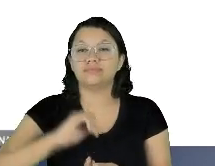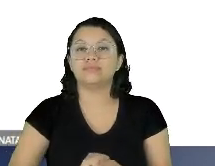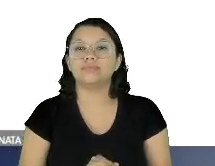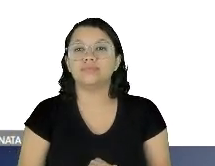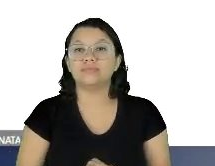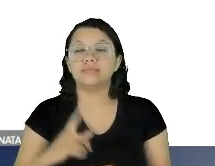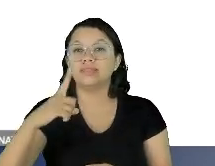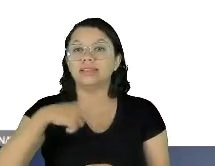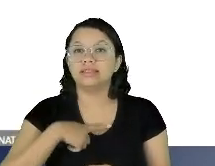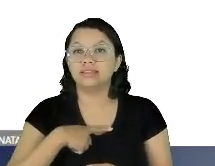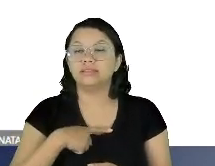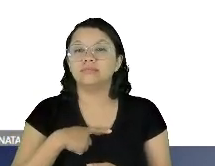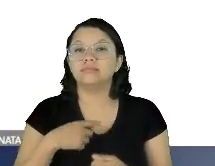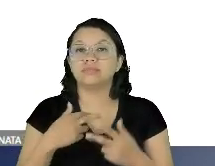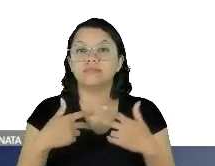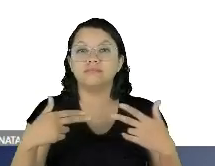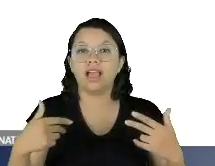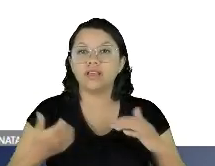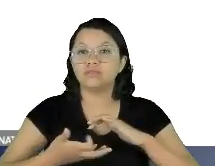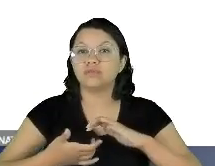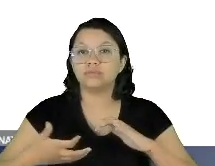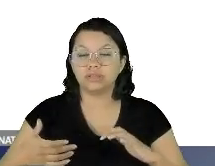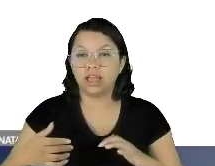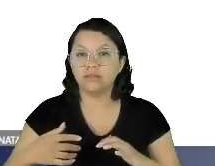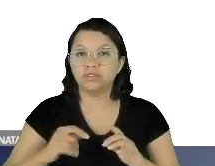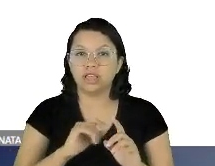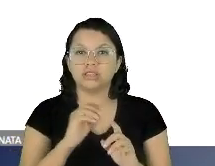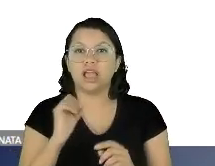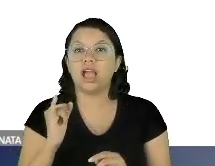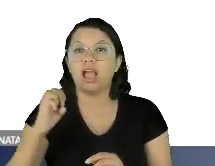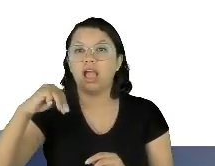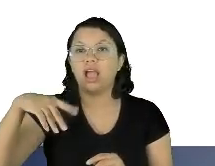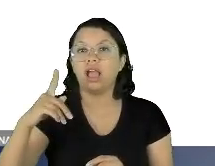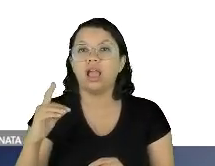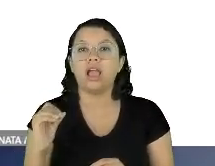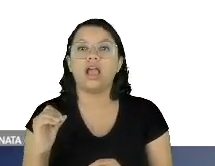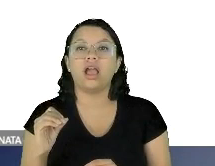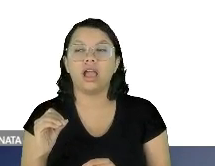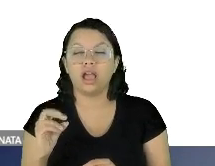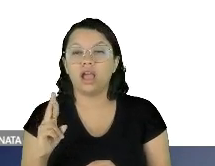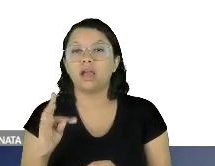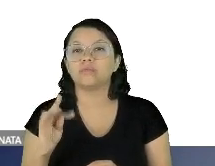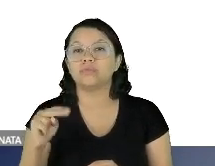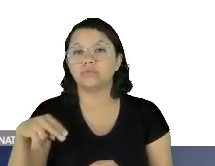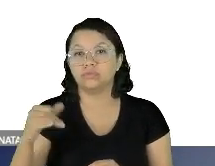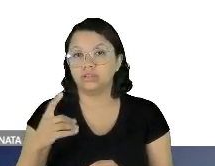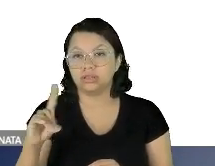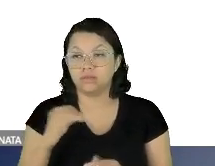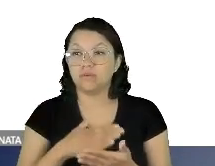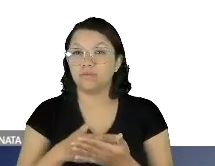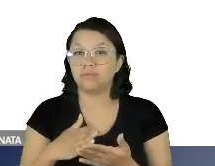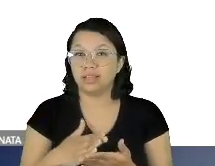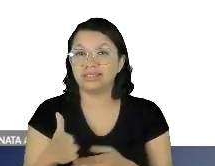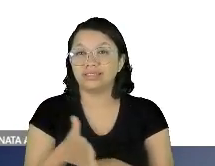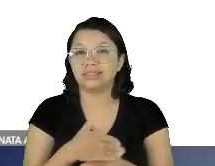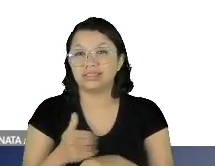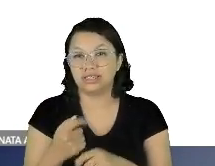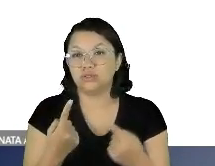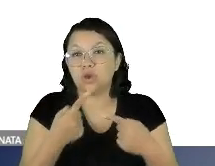que mostram o quê? Que a importunação sexual começa muito cedo contra as